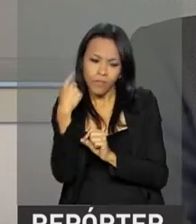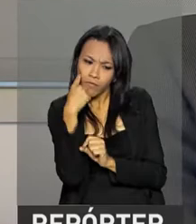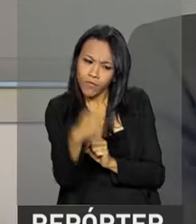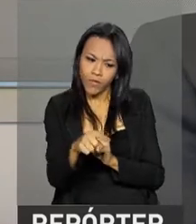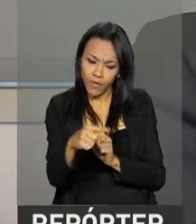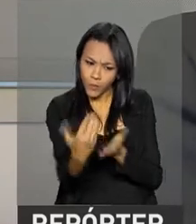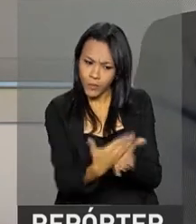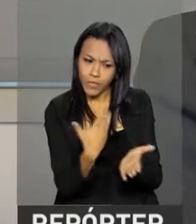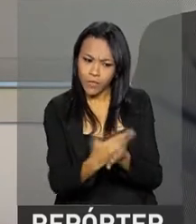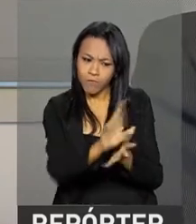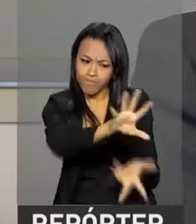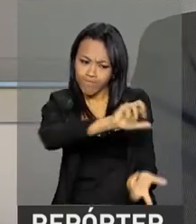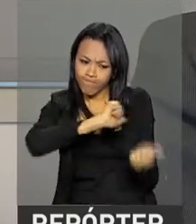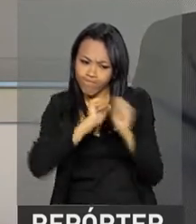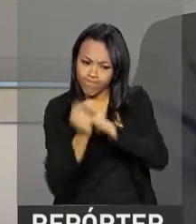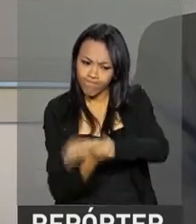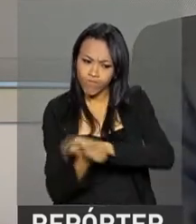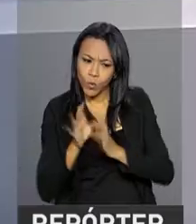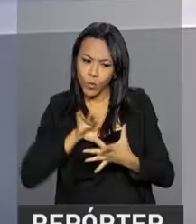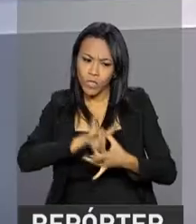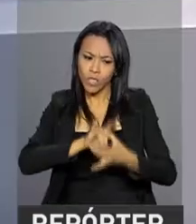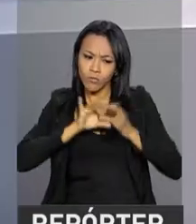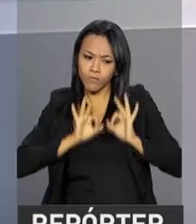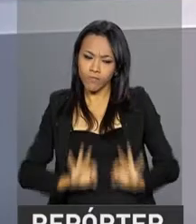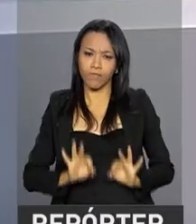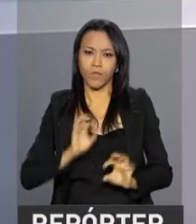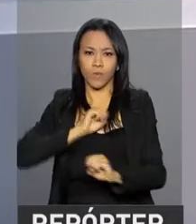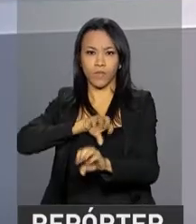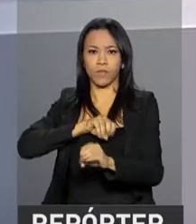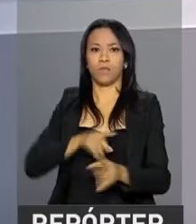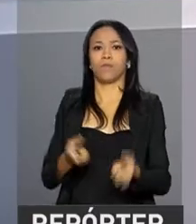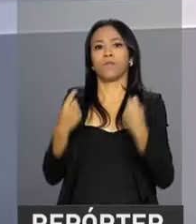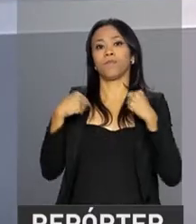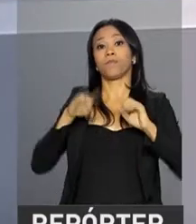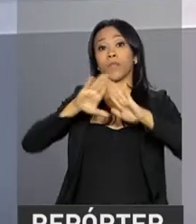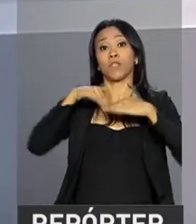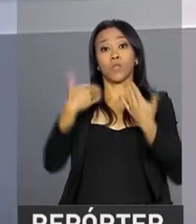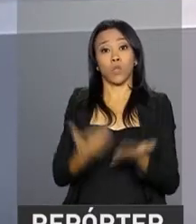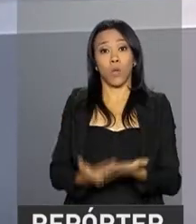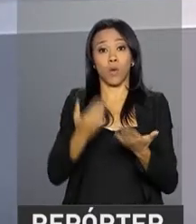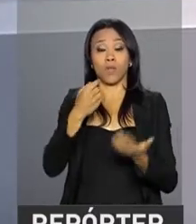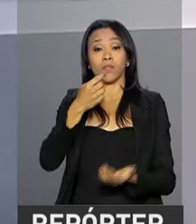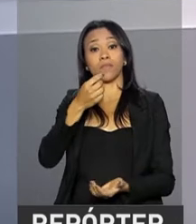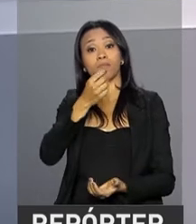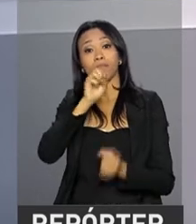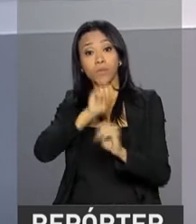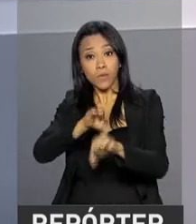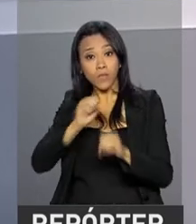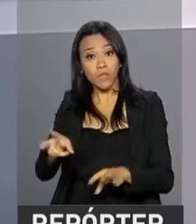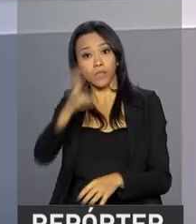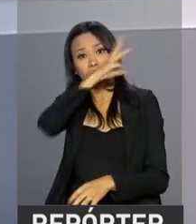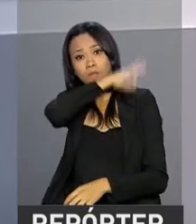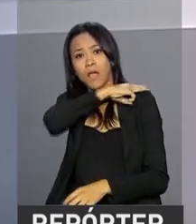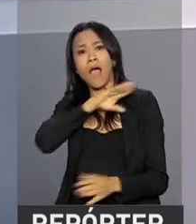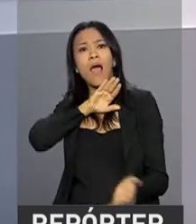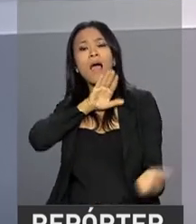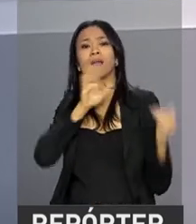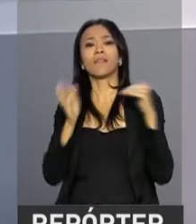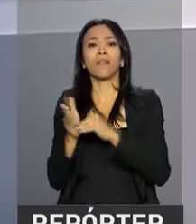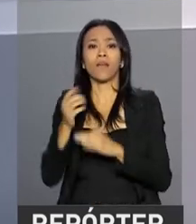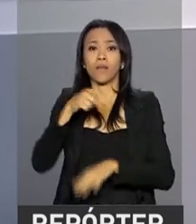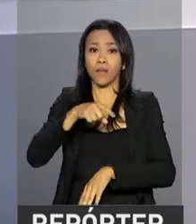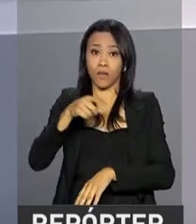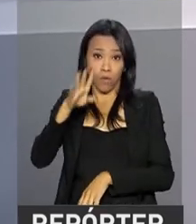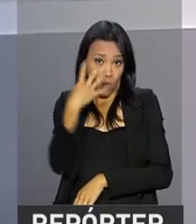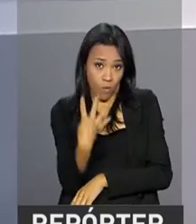é mais adequado à sua realidade as escolas de ensino médio têm até o dia 4 de setembro para informar os